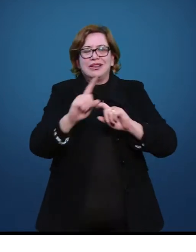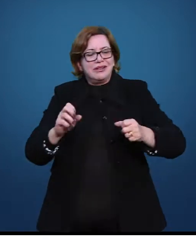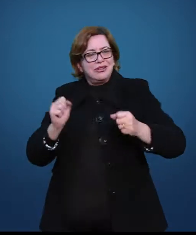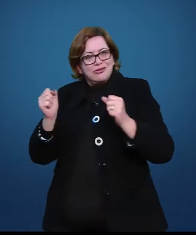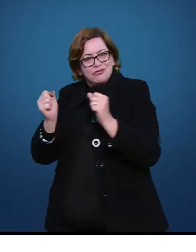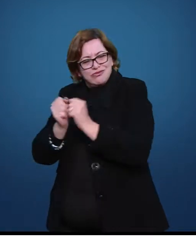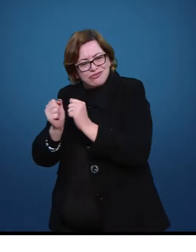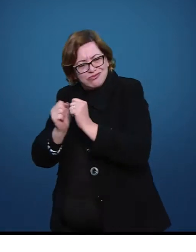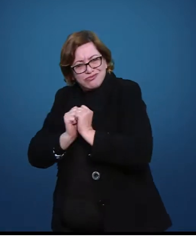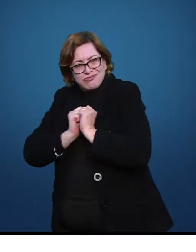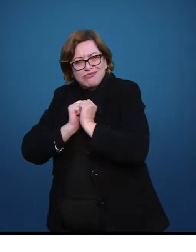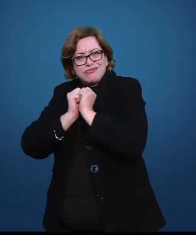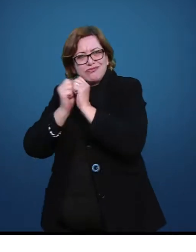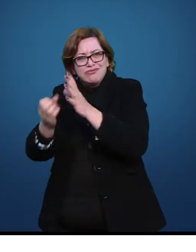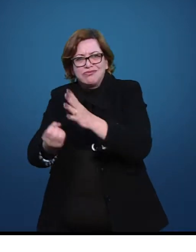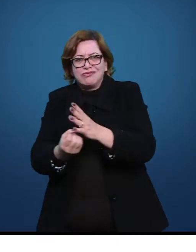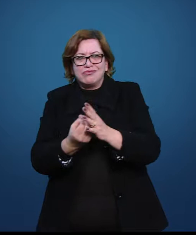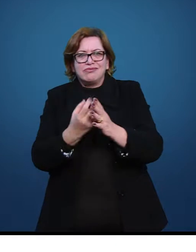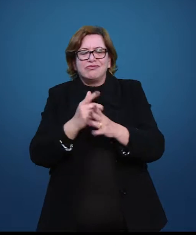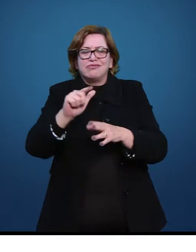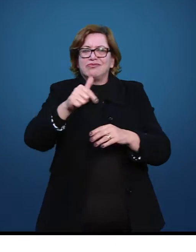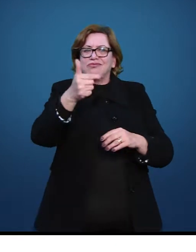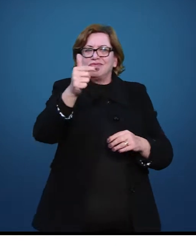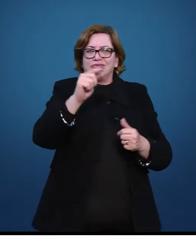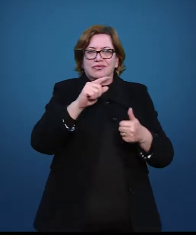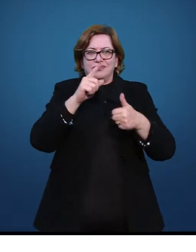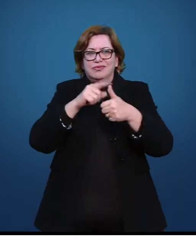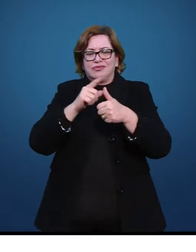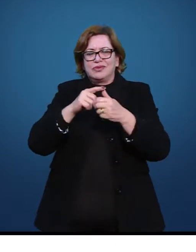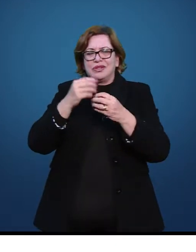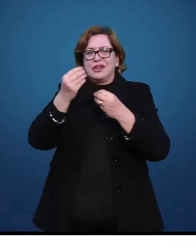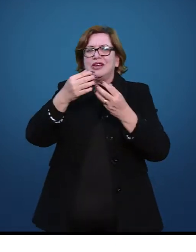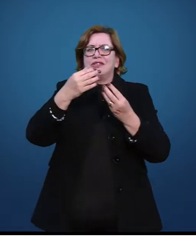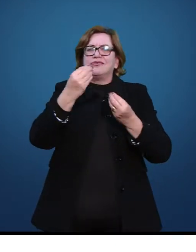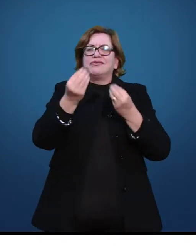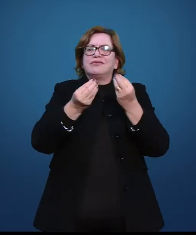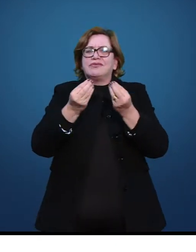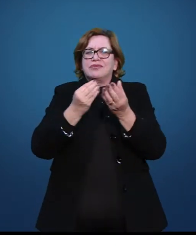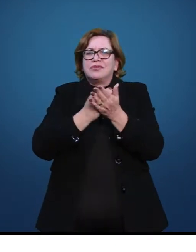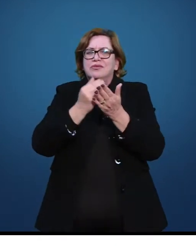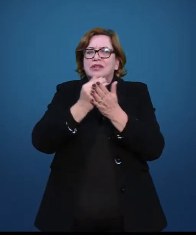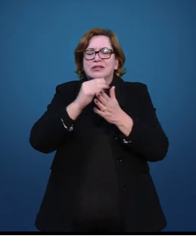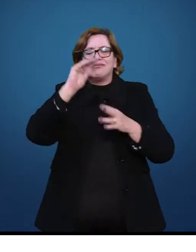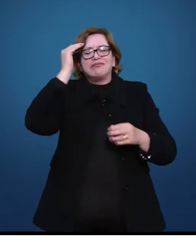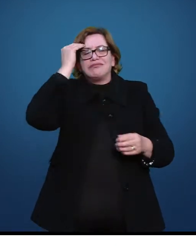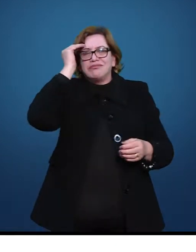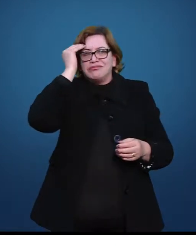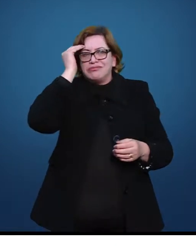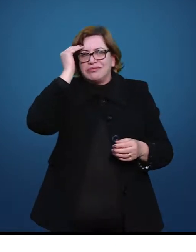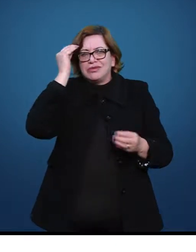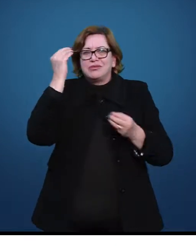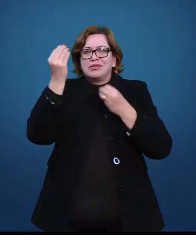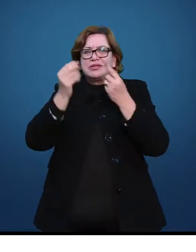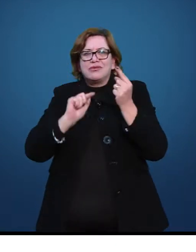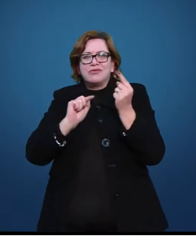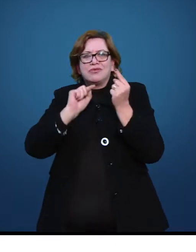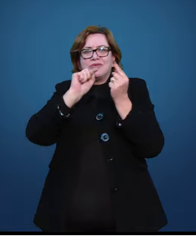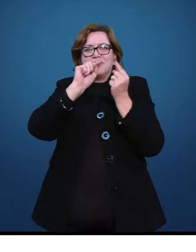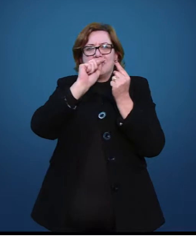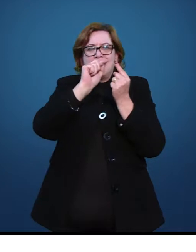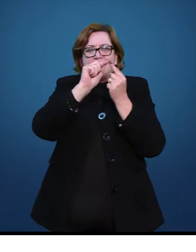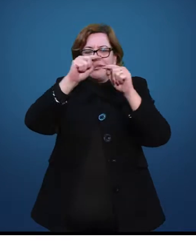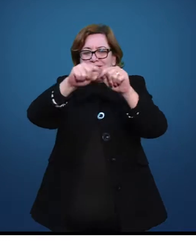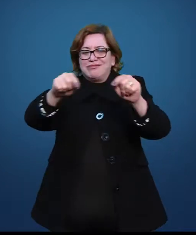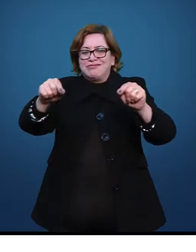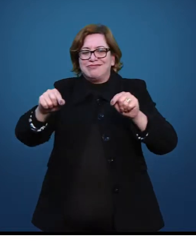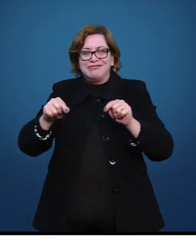intimamente articulado a outros fatores. Fatores esses que vão desde a compreensão do objetivo da sala de